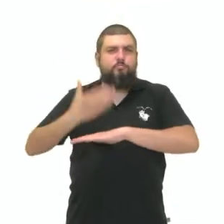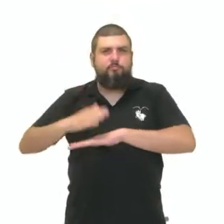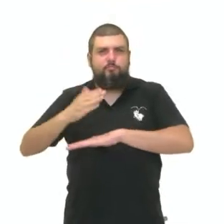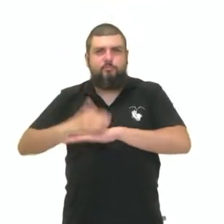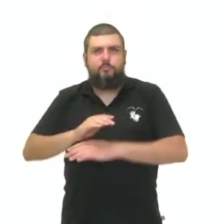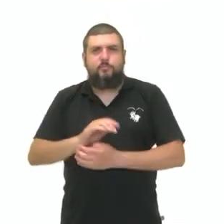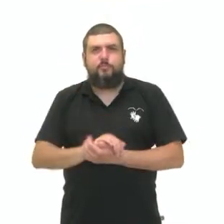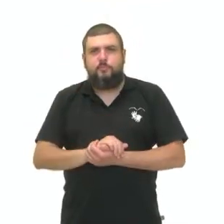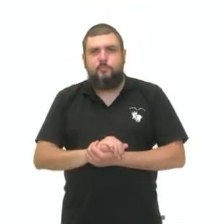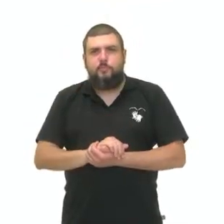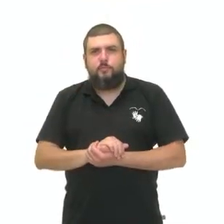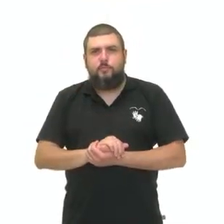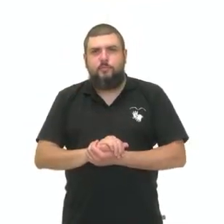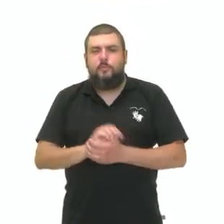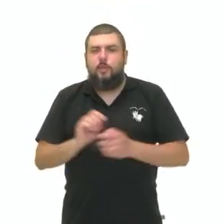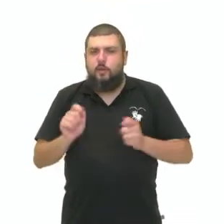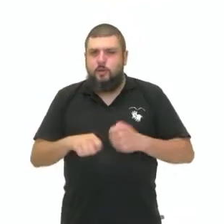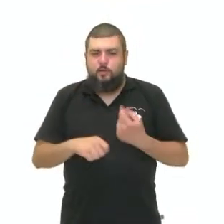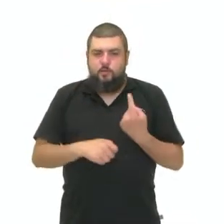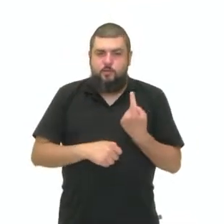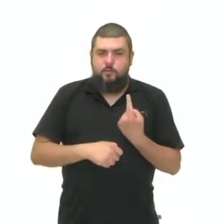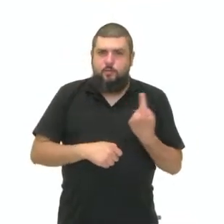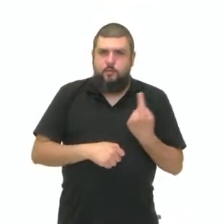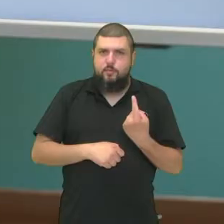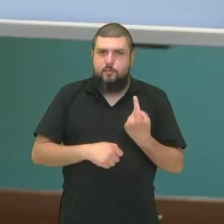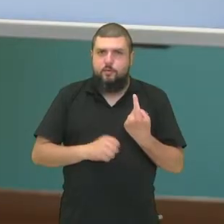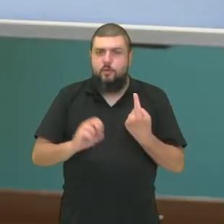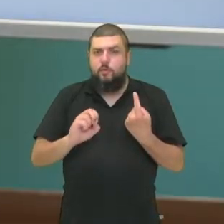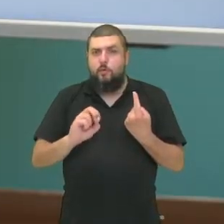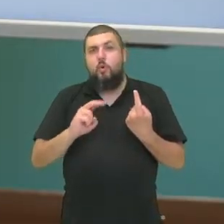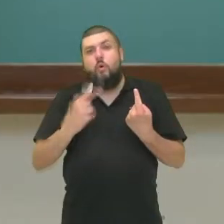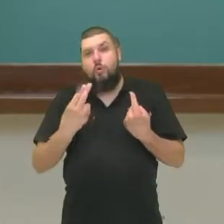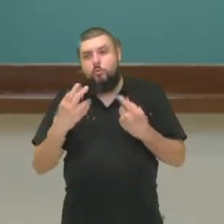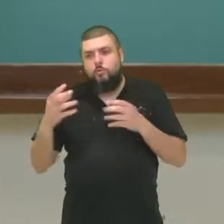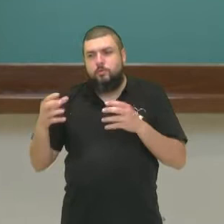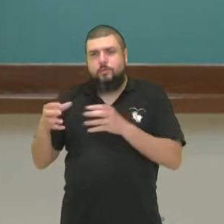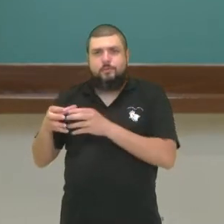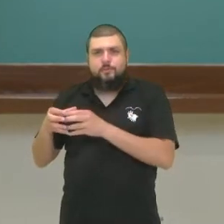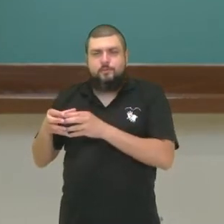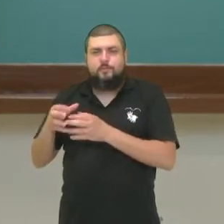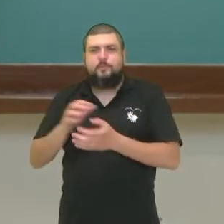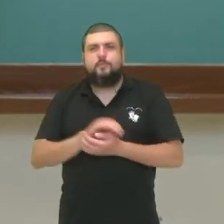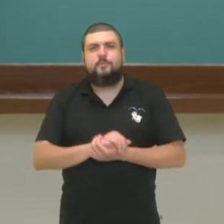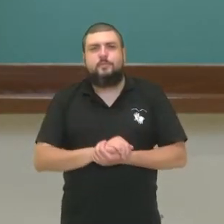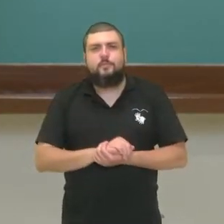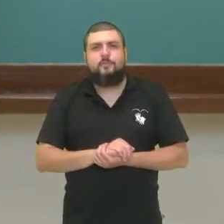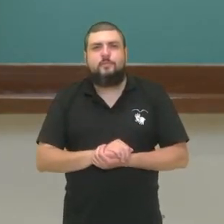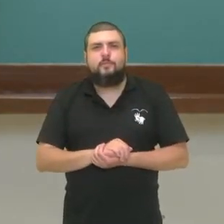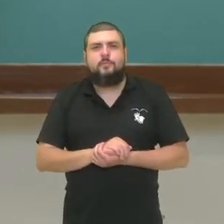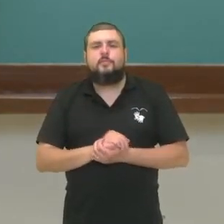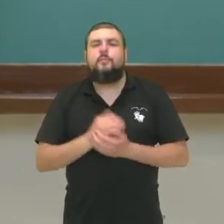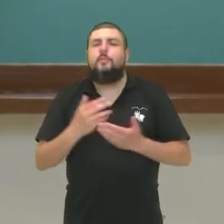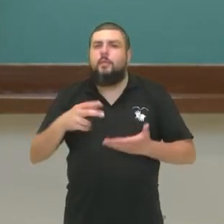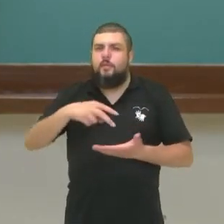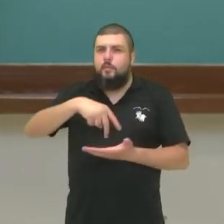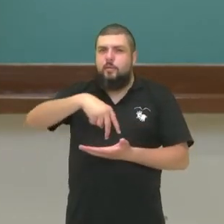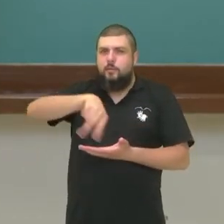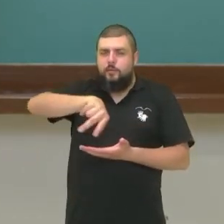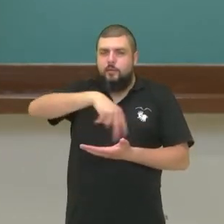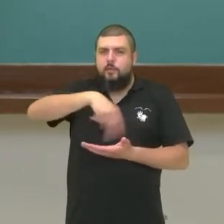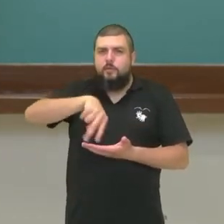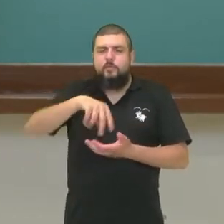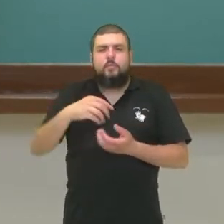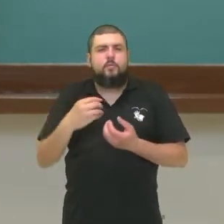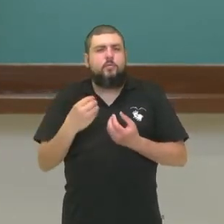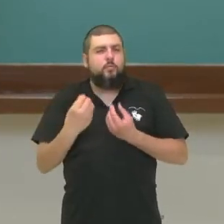de forma individual e também coletiva. Então, a primeira ideia nossa sobre dança é a seguinte: